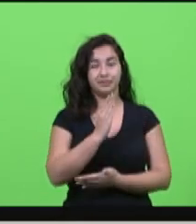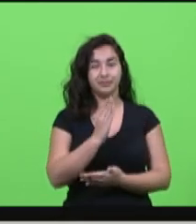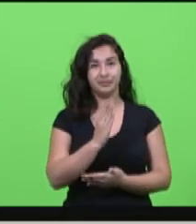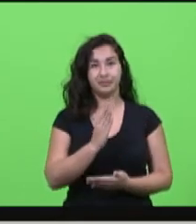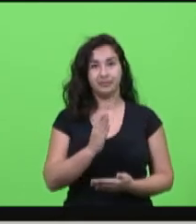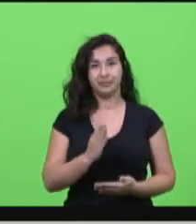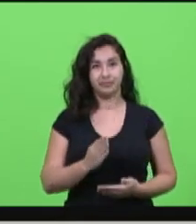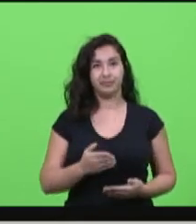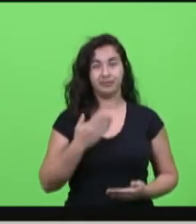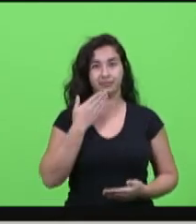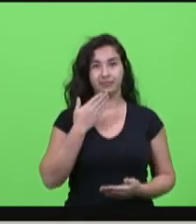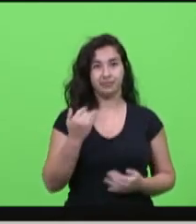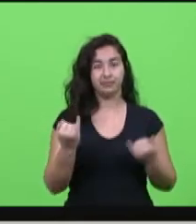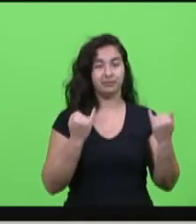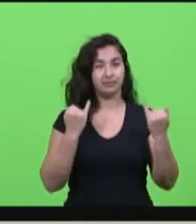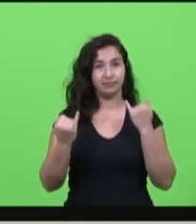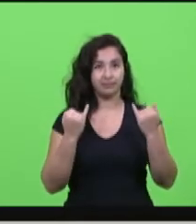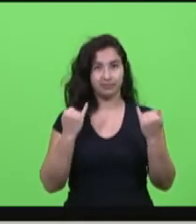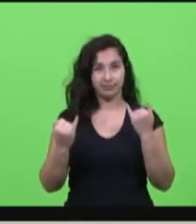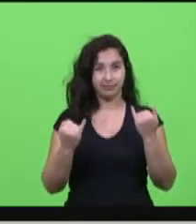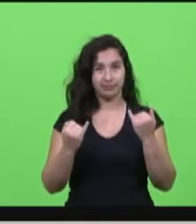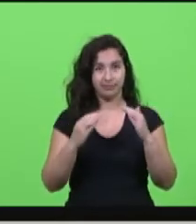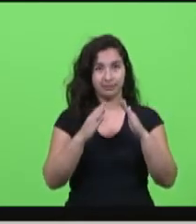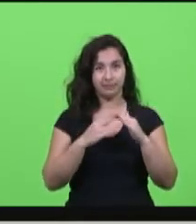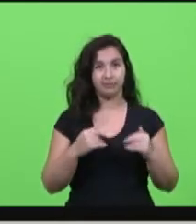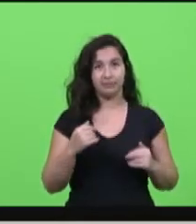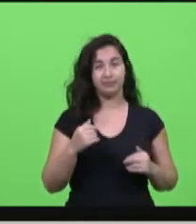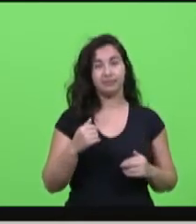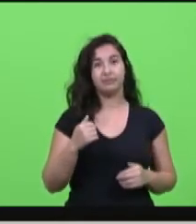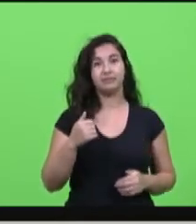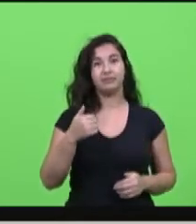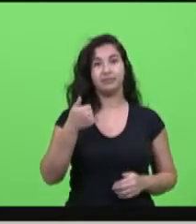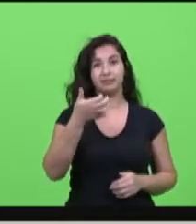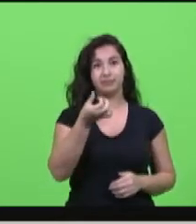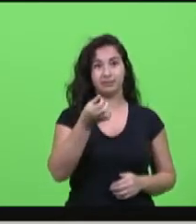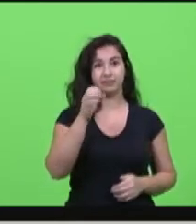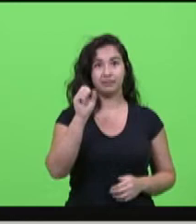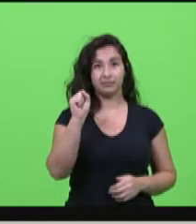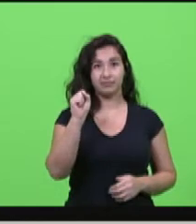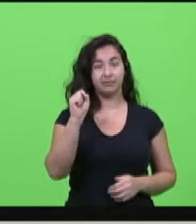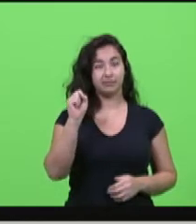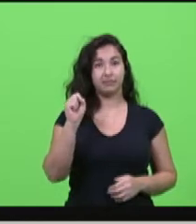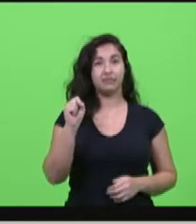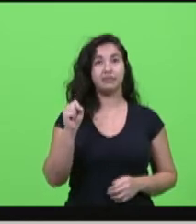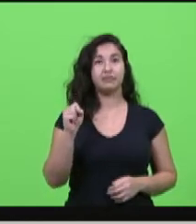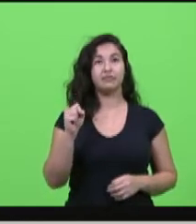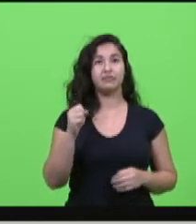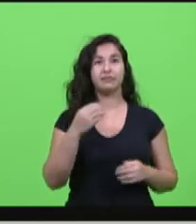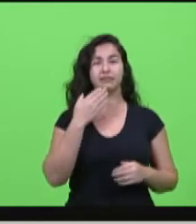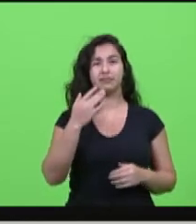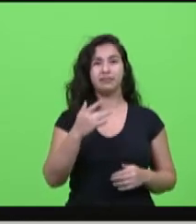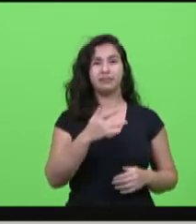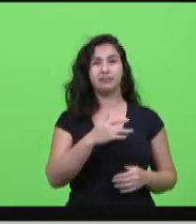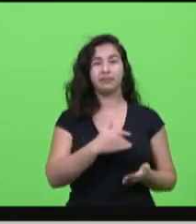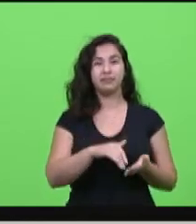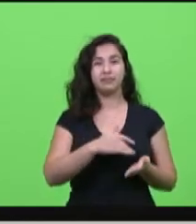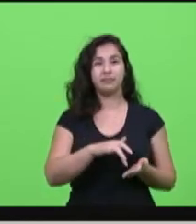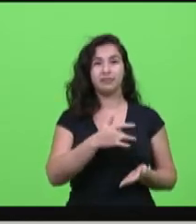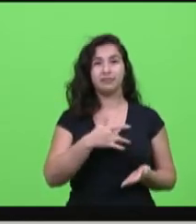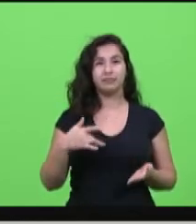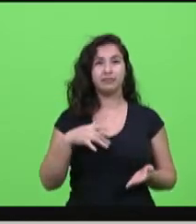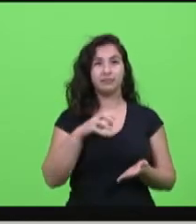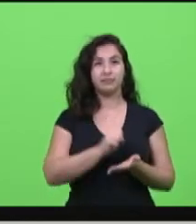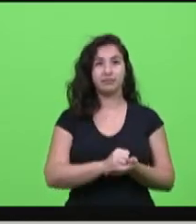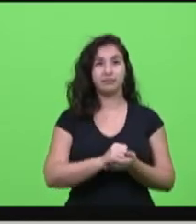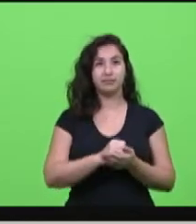pedido de informação. Pedido de informação 168, deputado Ismael dos Santos, solicita ao secretário da Saúde informações acerca da instalação de hospital de